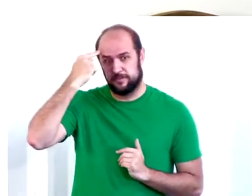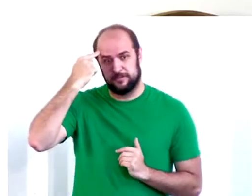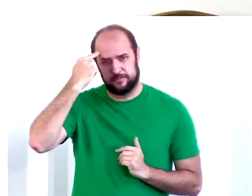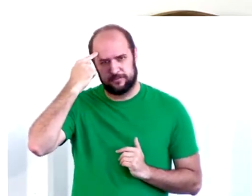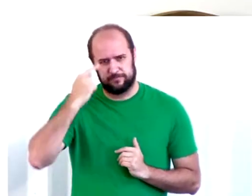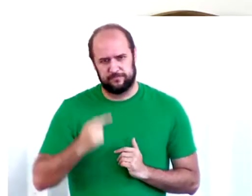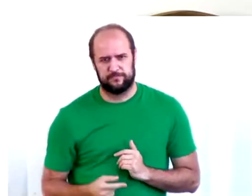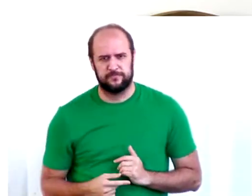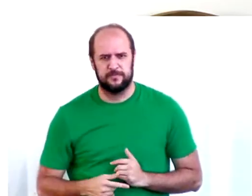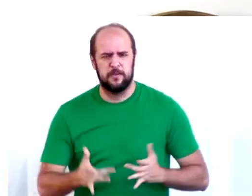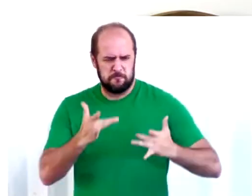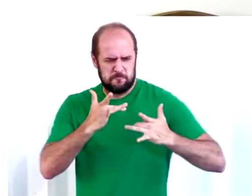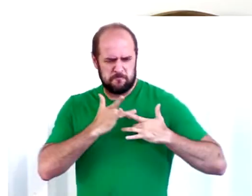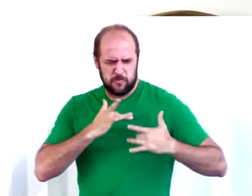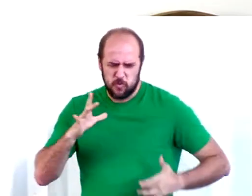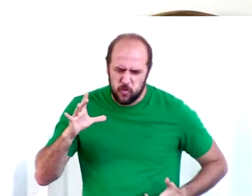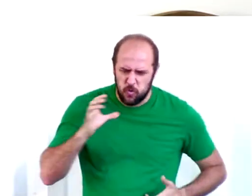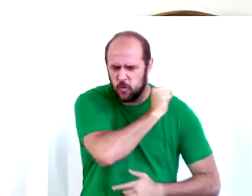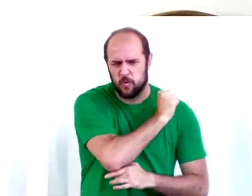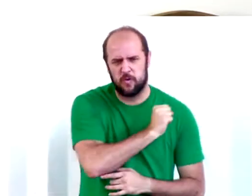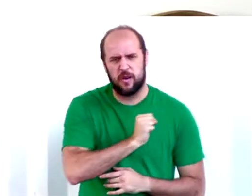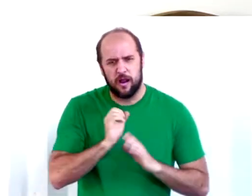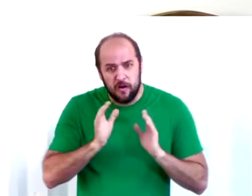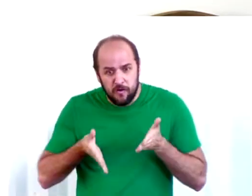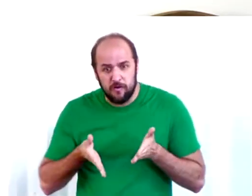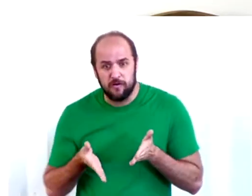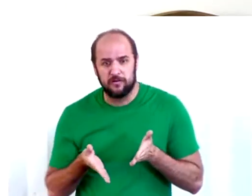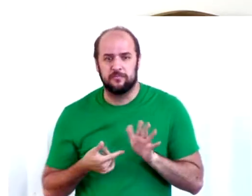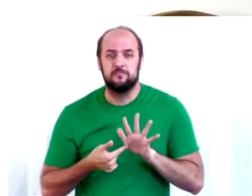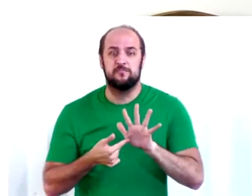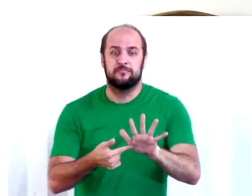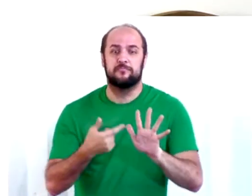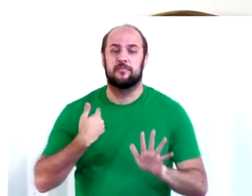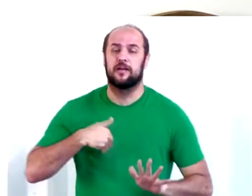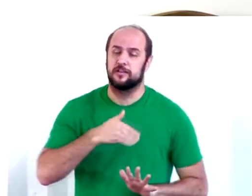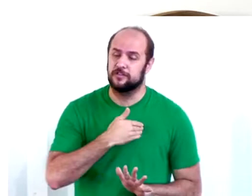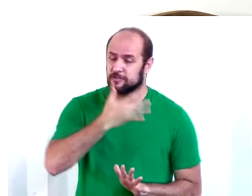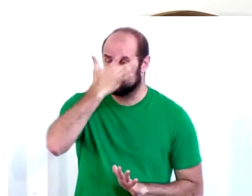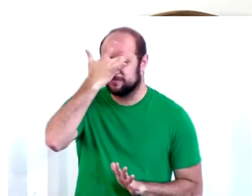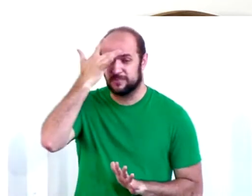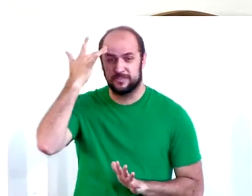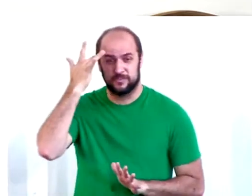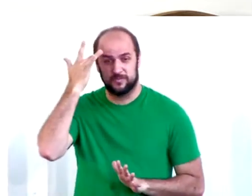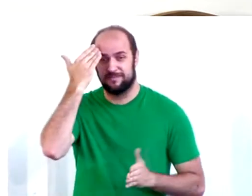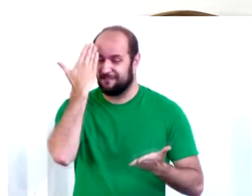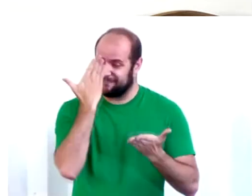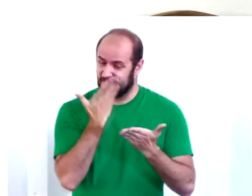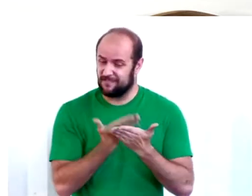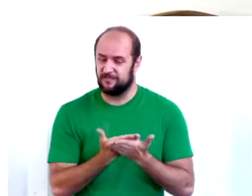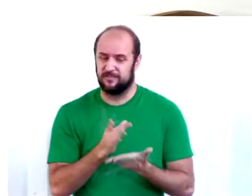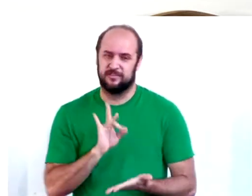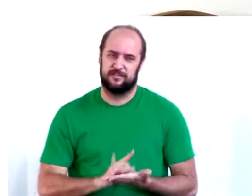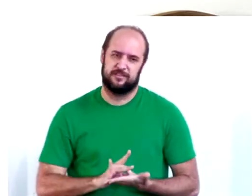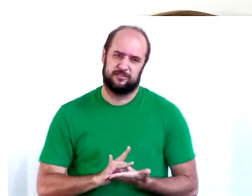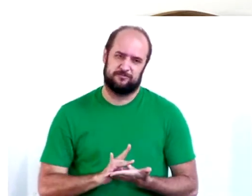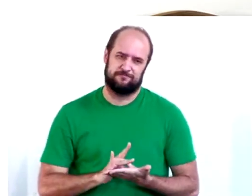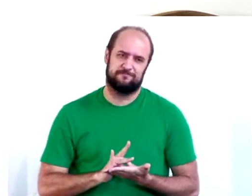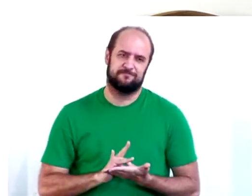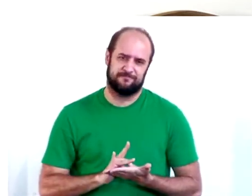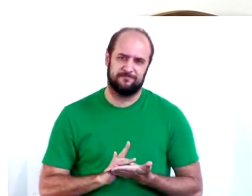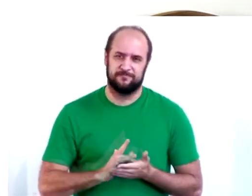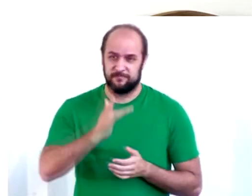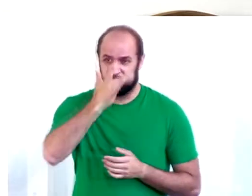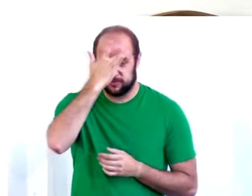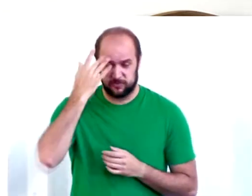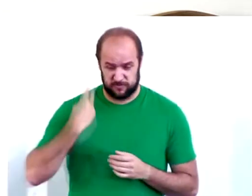prioridade urgente da piedade, ela se mostra assim, quando nós somos pessoas confiáveis, quando nós somos